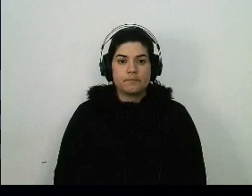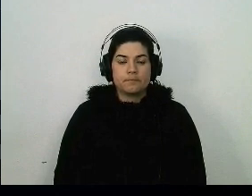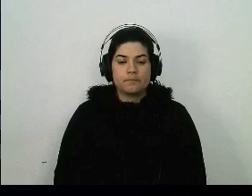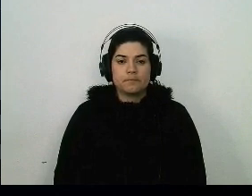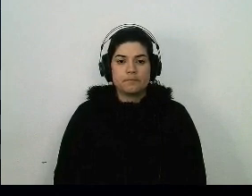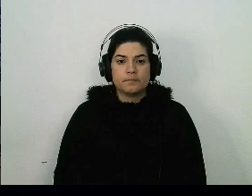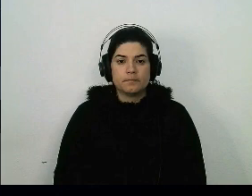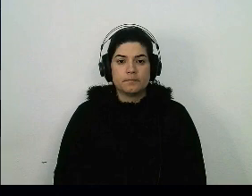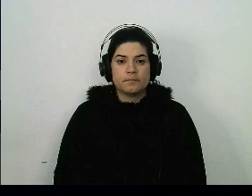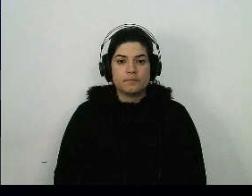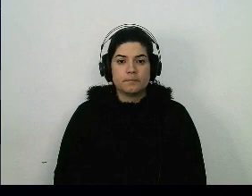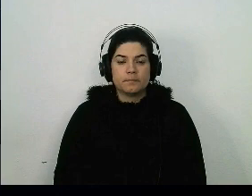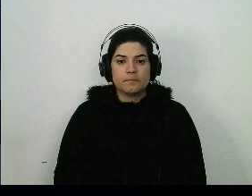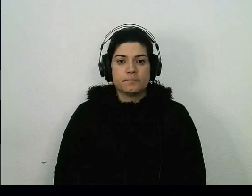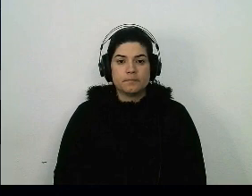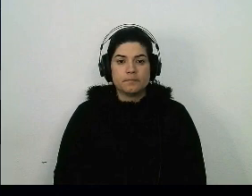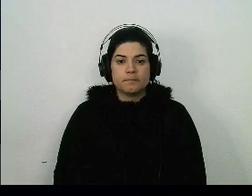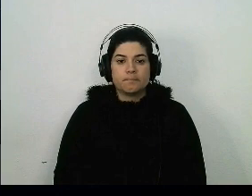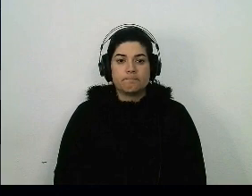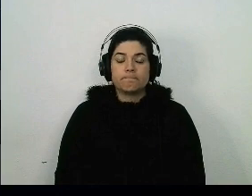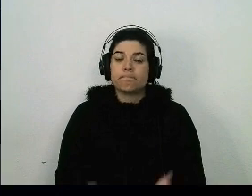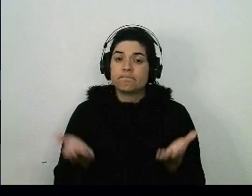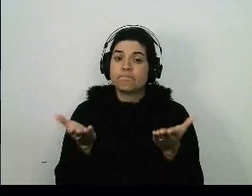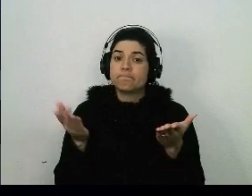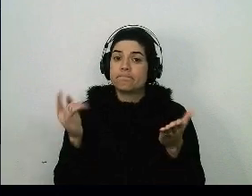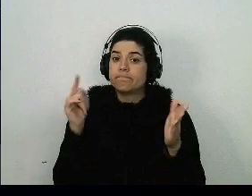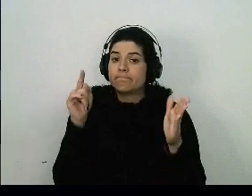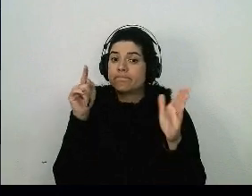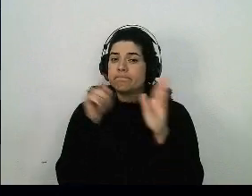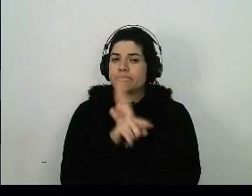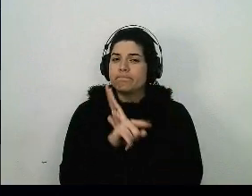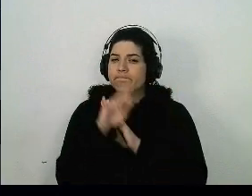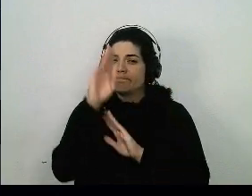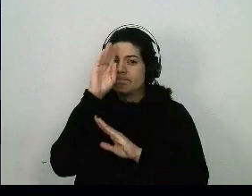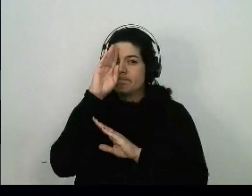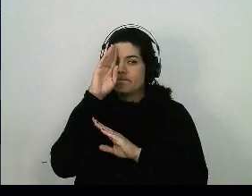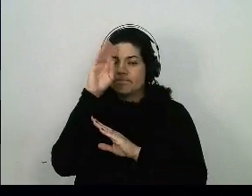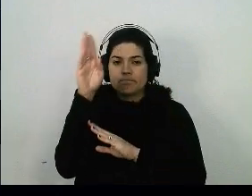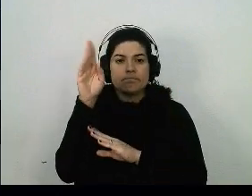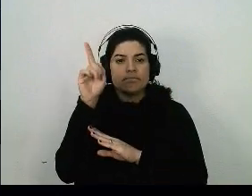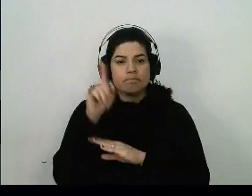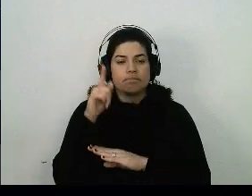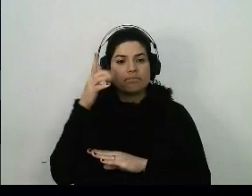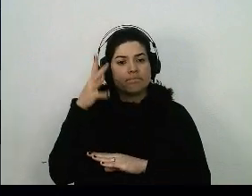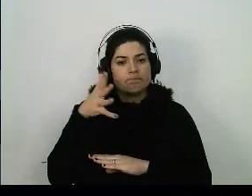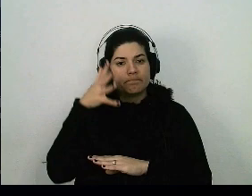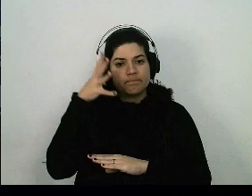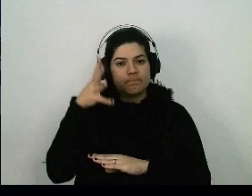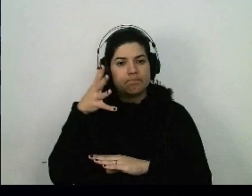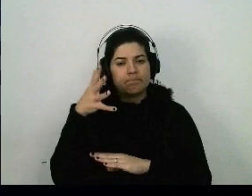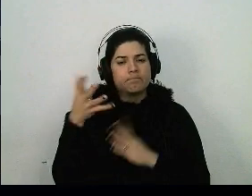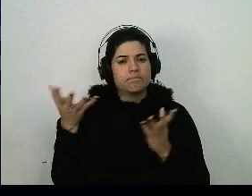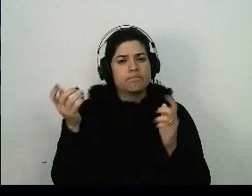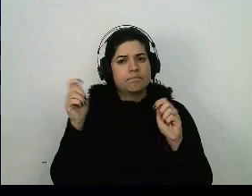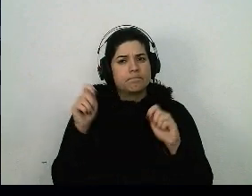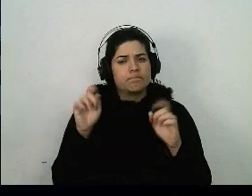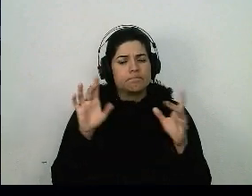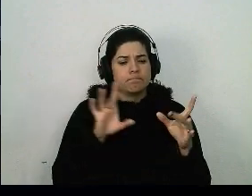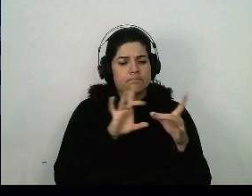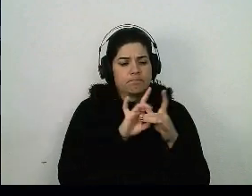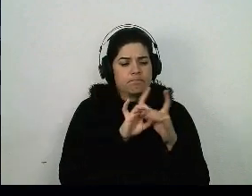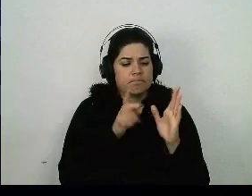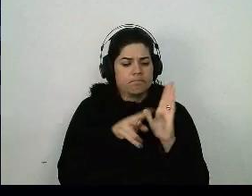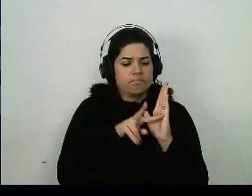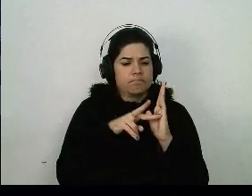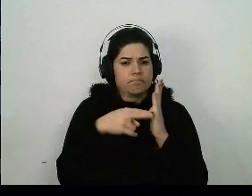E lá vem a pergunta que é a principal da nossa palestra. Como é que a gente consegue unir o blockchain com os nossos provedores